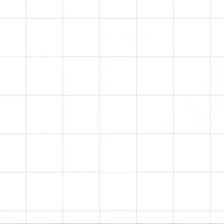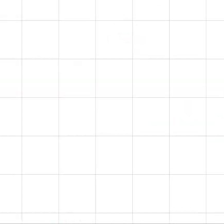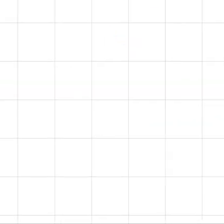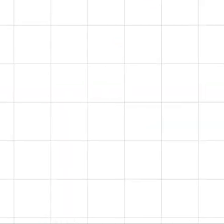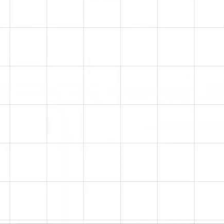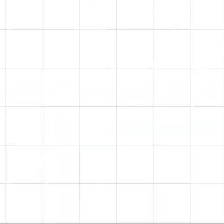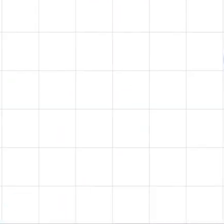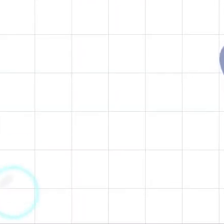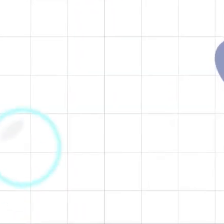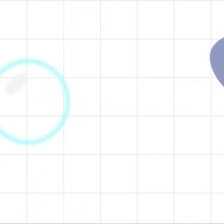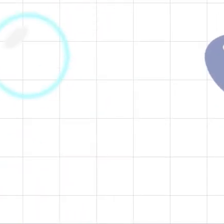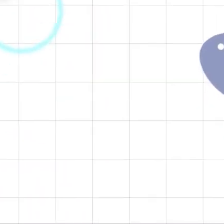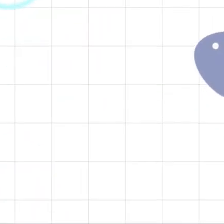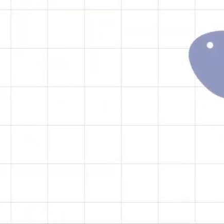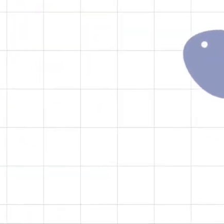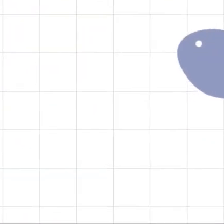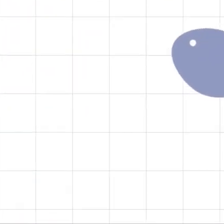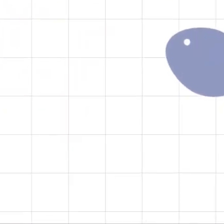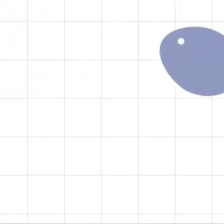r